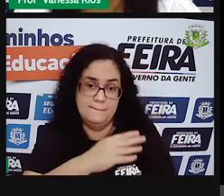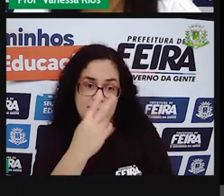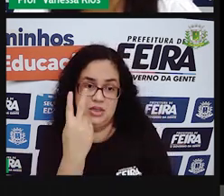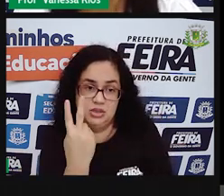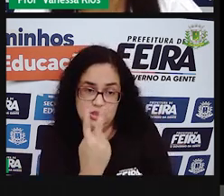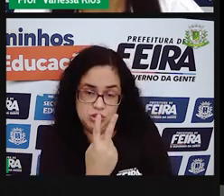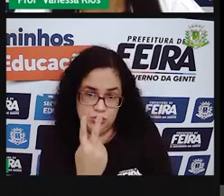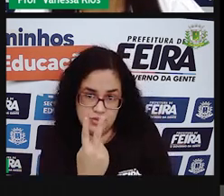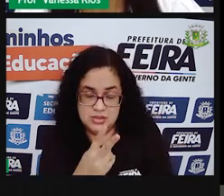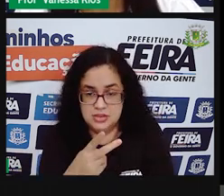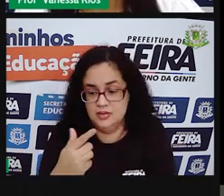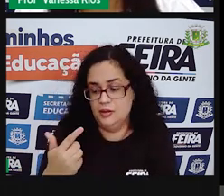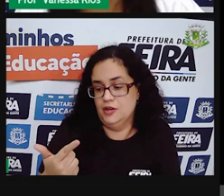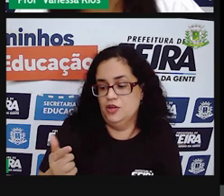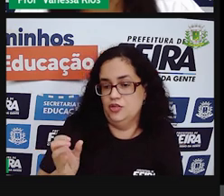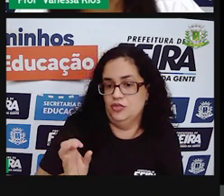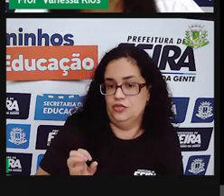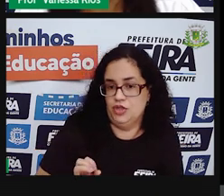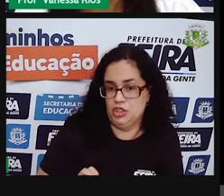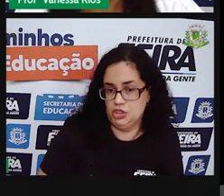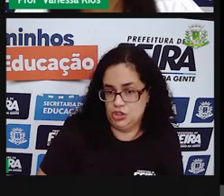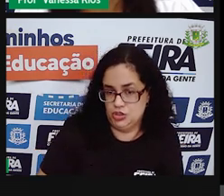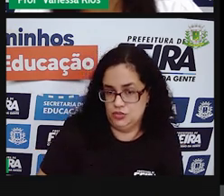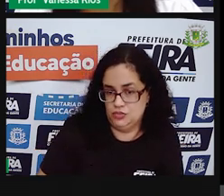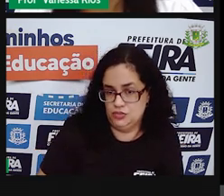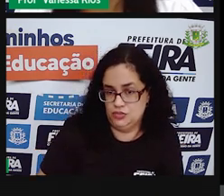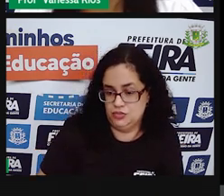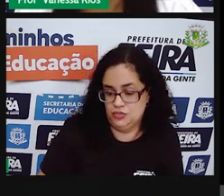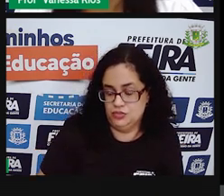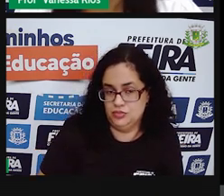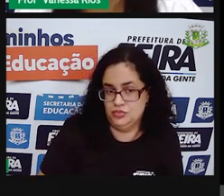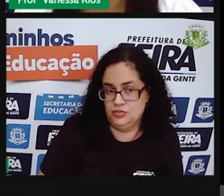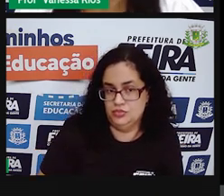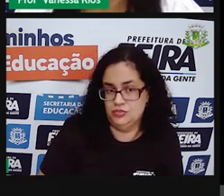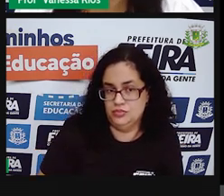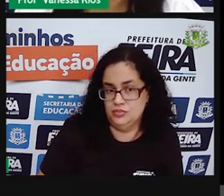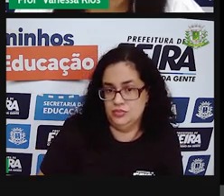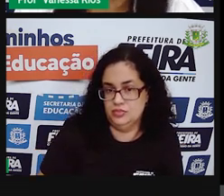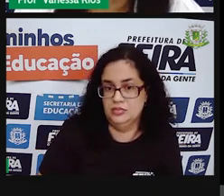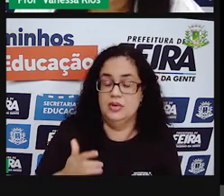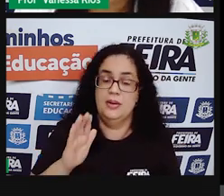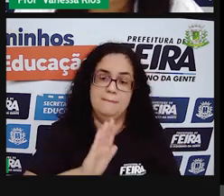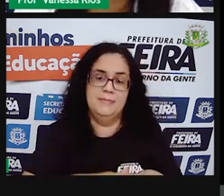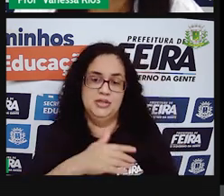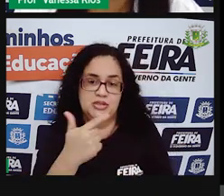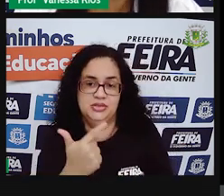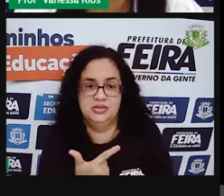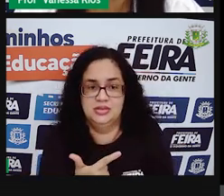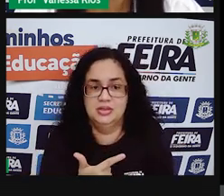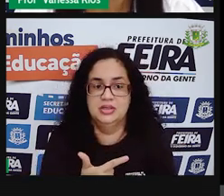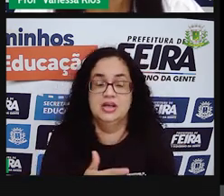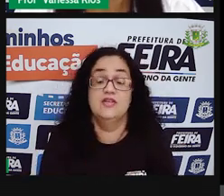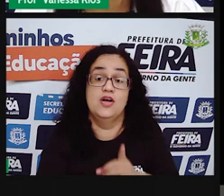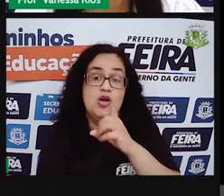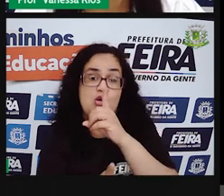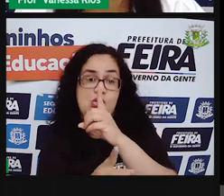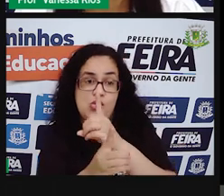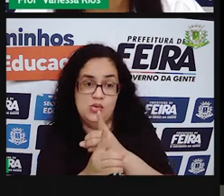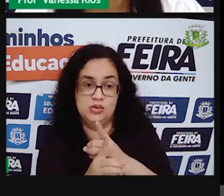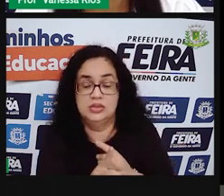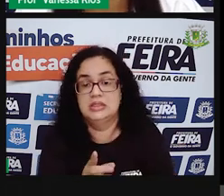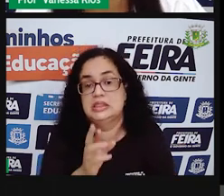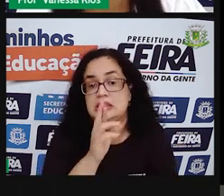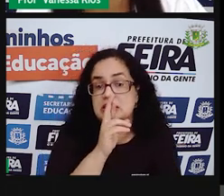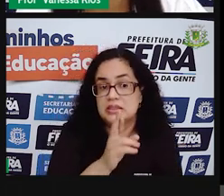18 mais 2... E esse resultado, mais 2, então eu vou encontrar